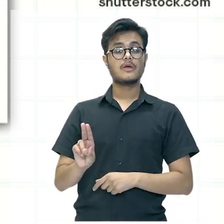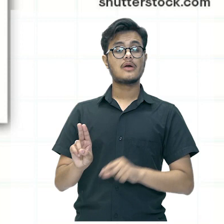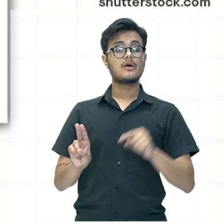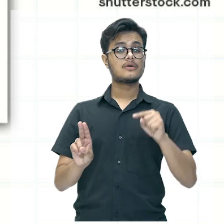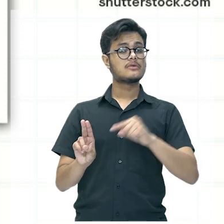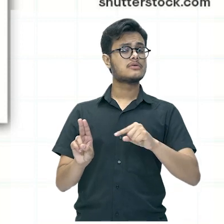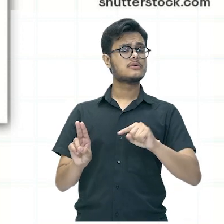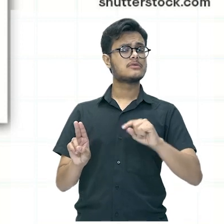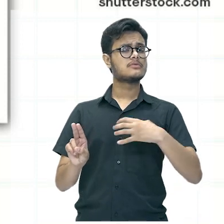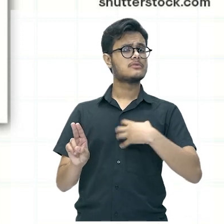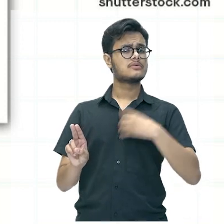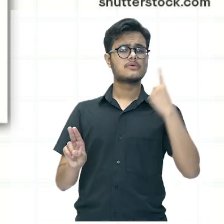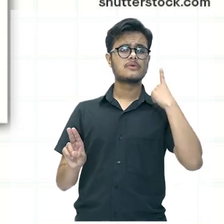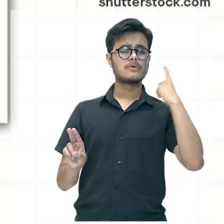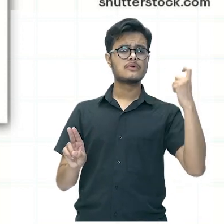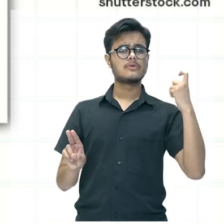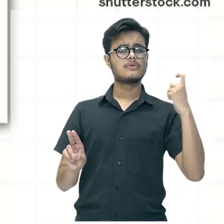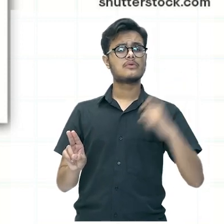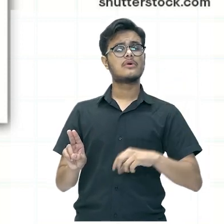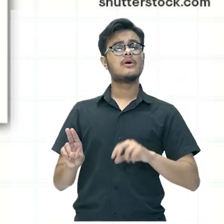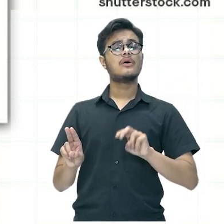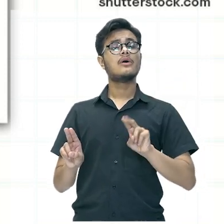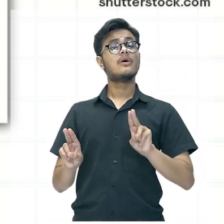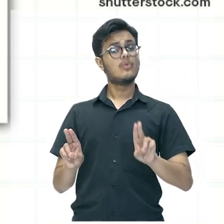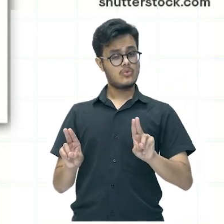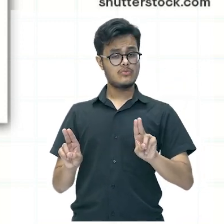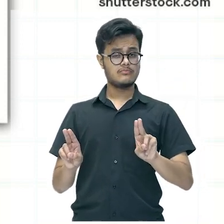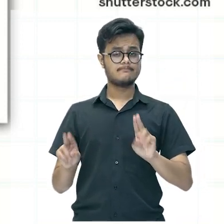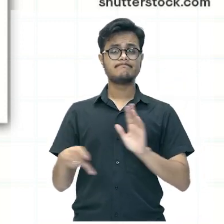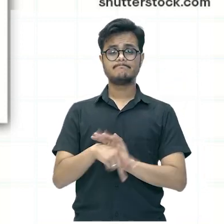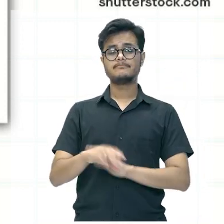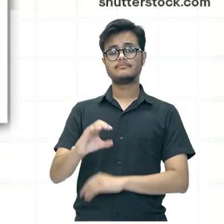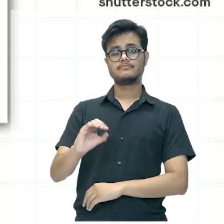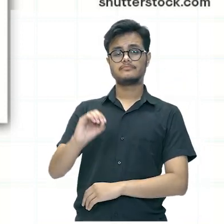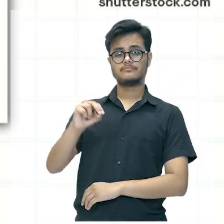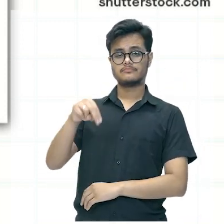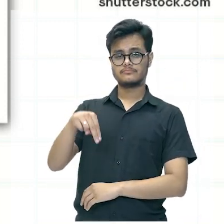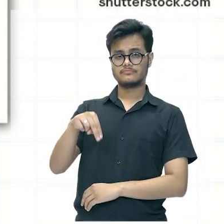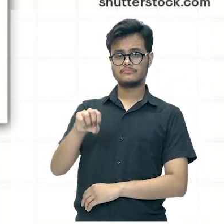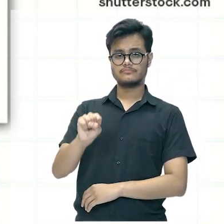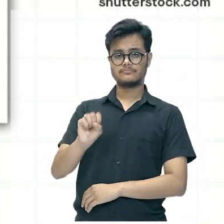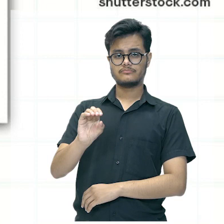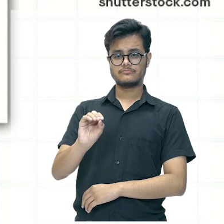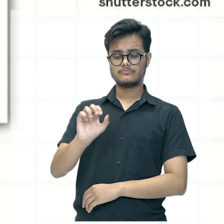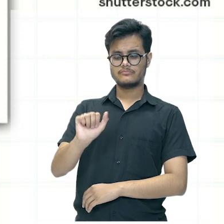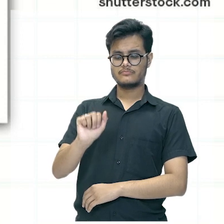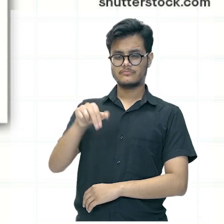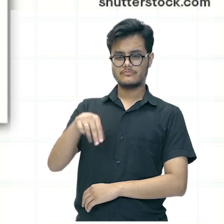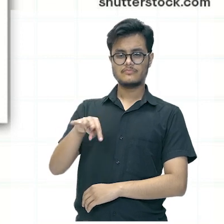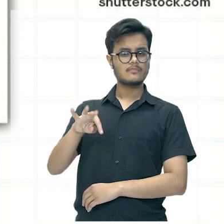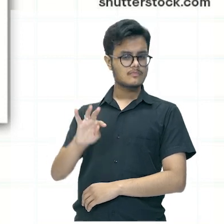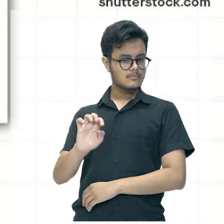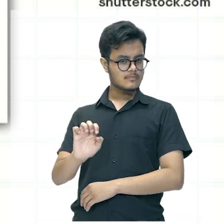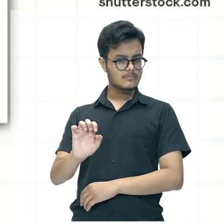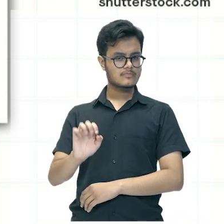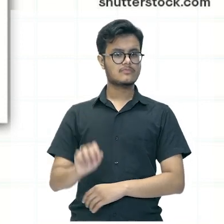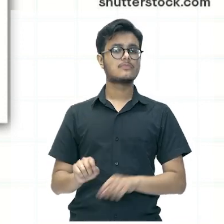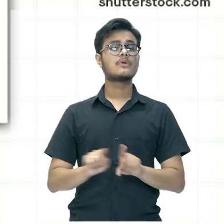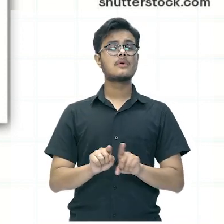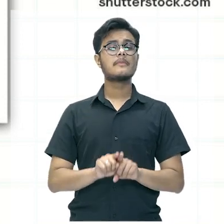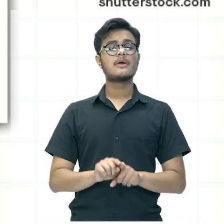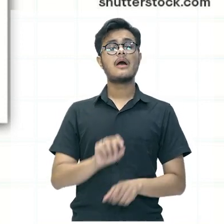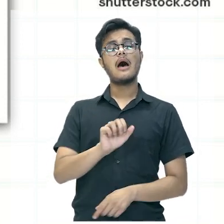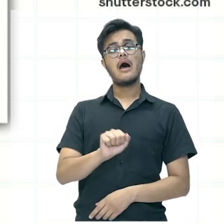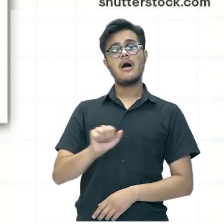tem som de uma consoante, tá? Assim como esta palavra aqui também,